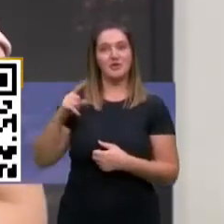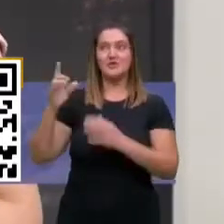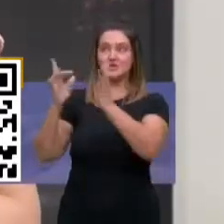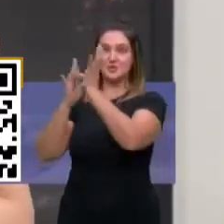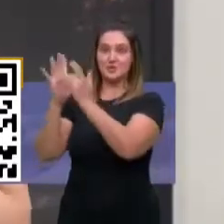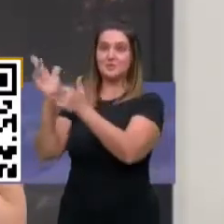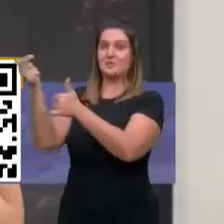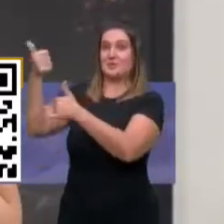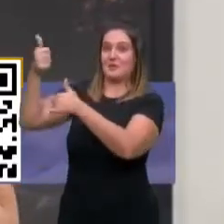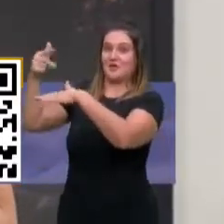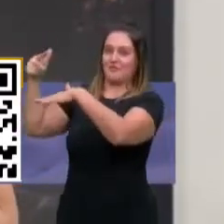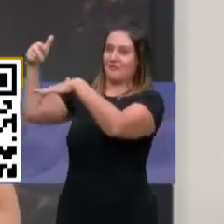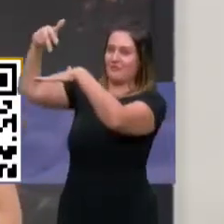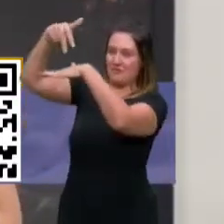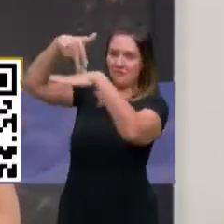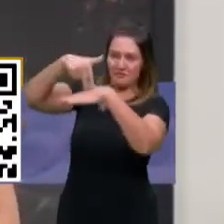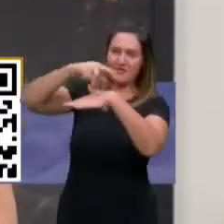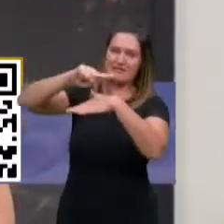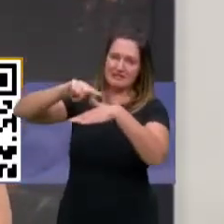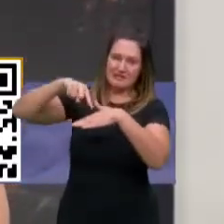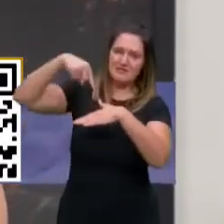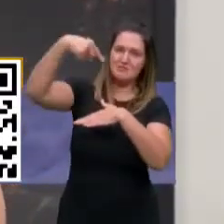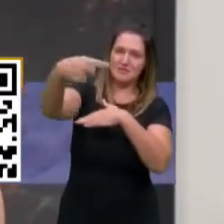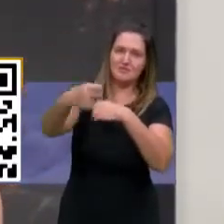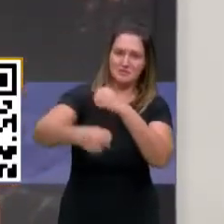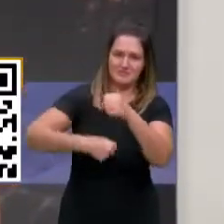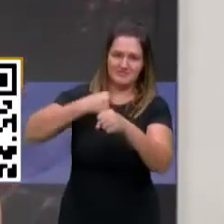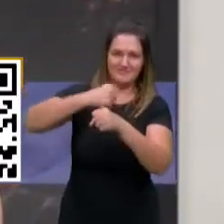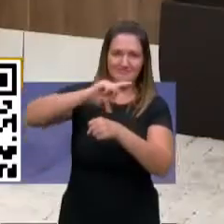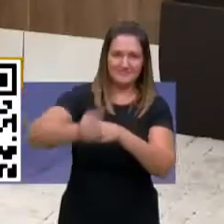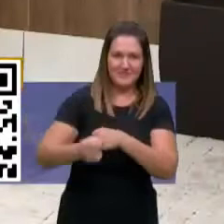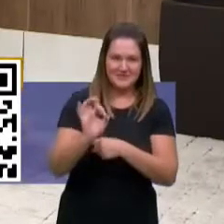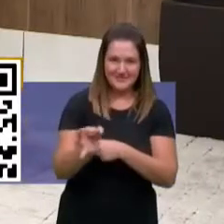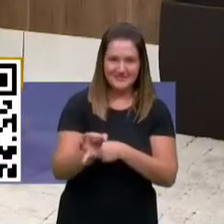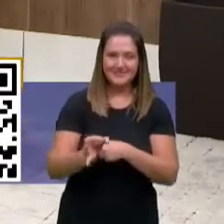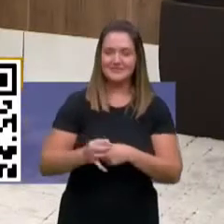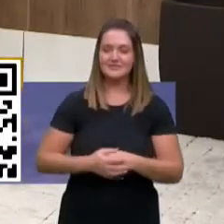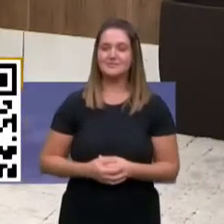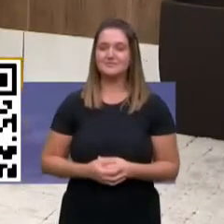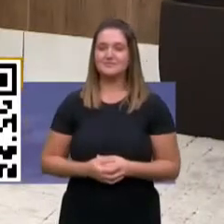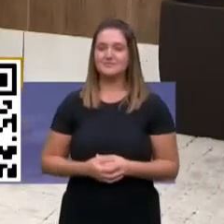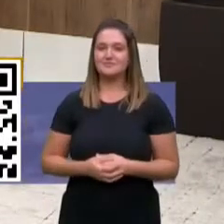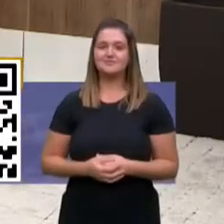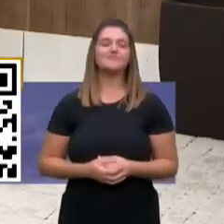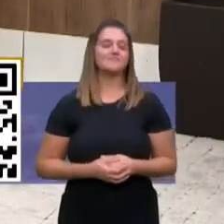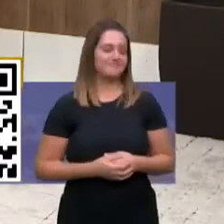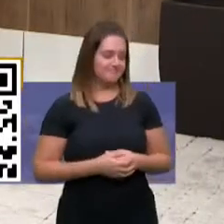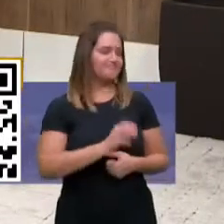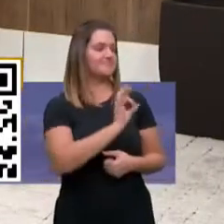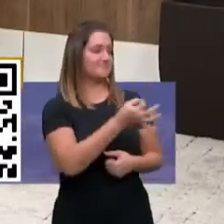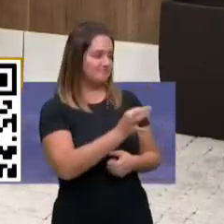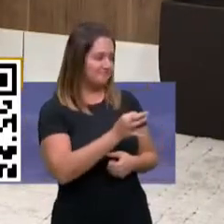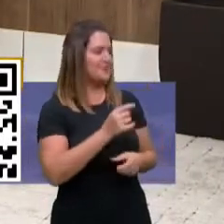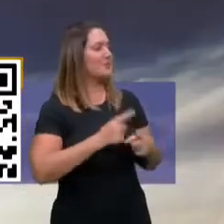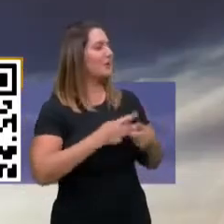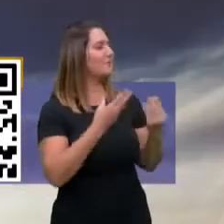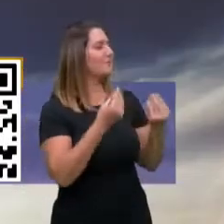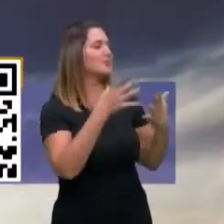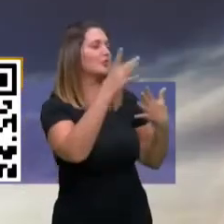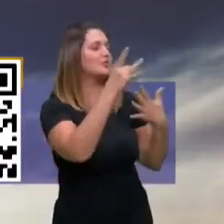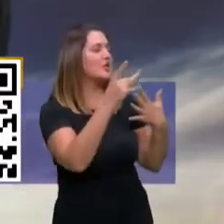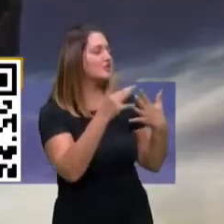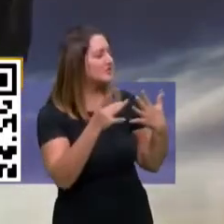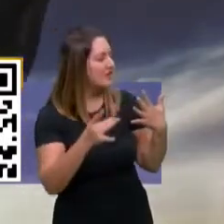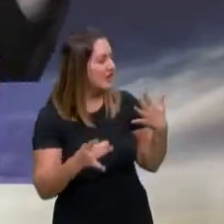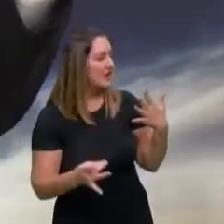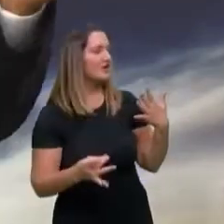depois, mas ele vai esmiuçar tudo isso aqui para a gente hoje. É isso? É isso mesmo, porque tem muitos detalhes, Darcy, que envolvem esse tema.